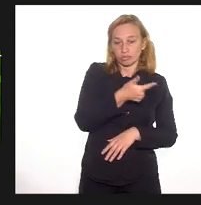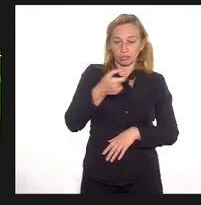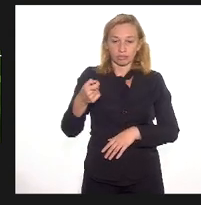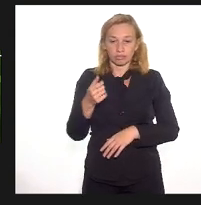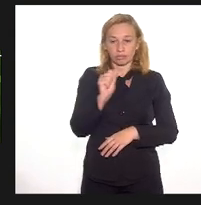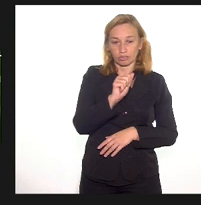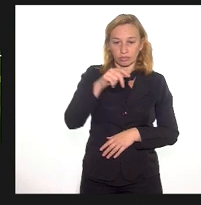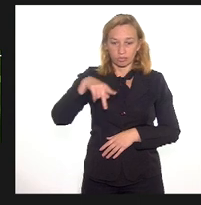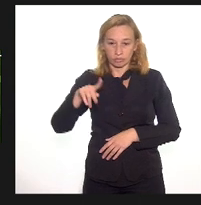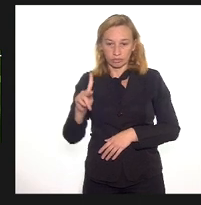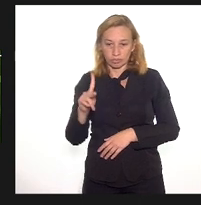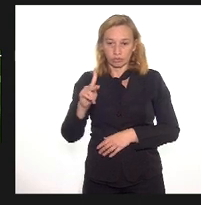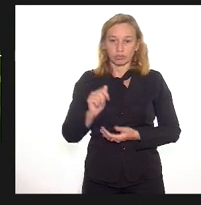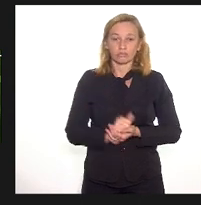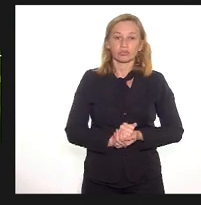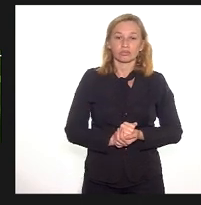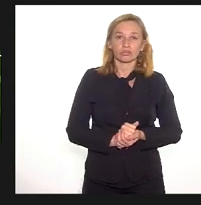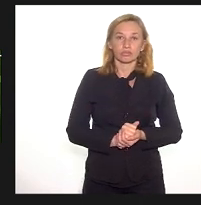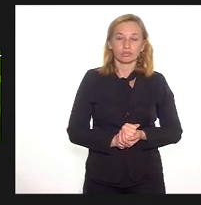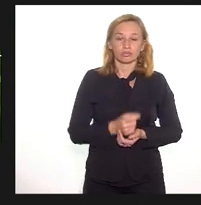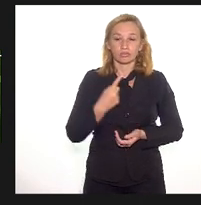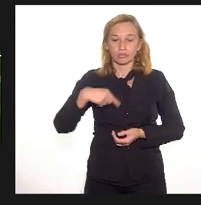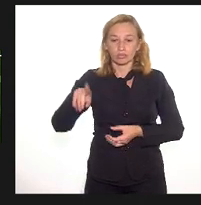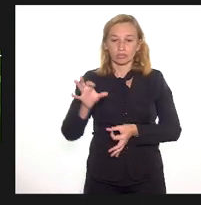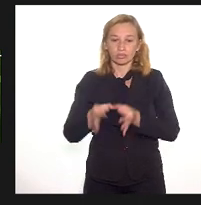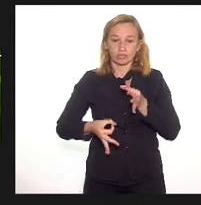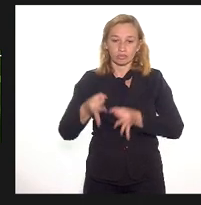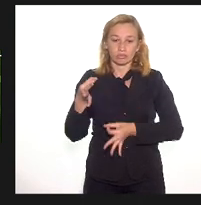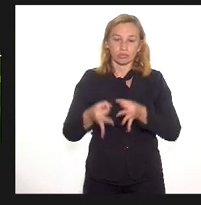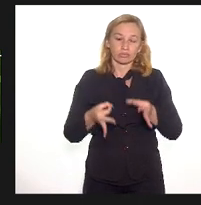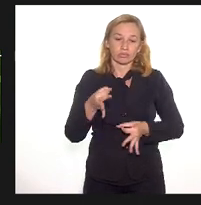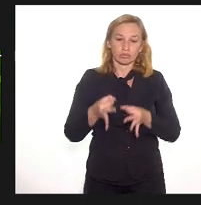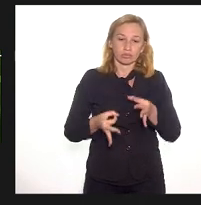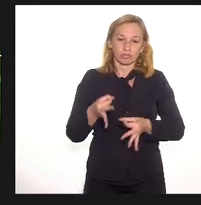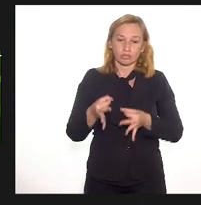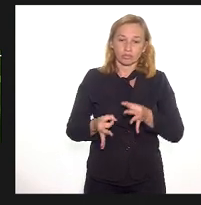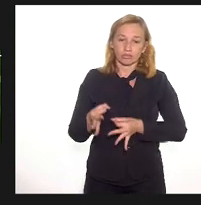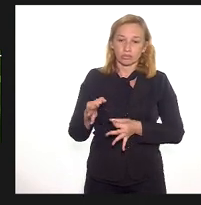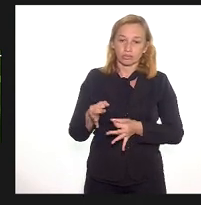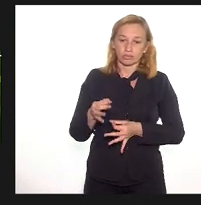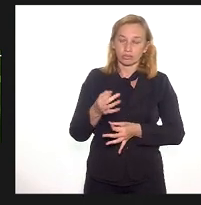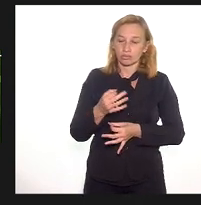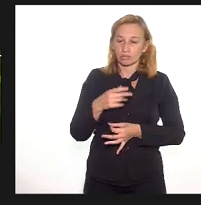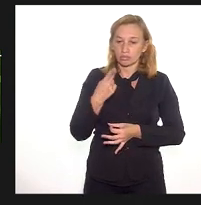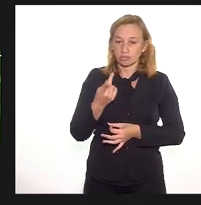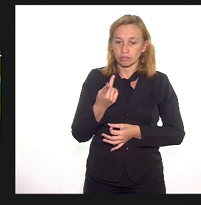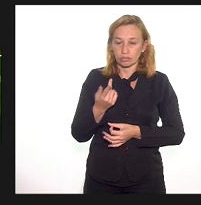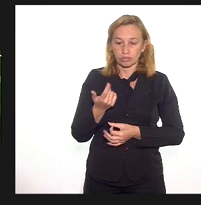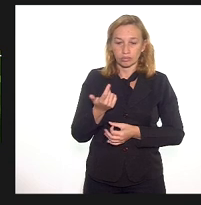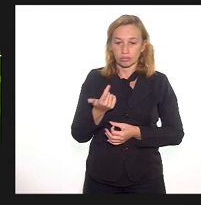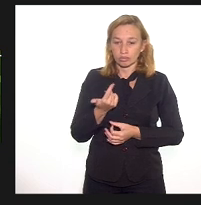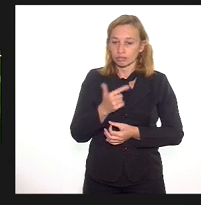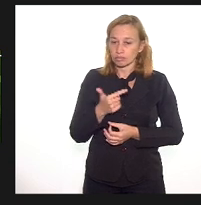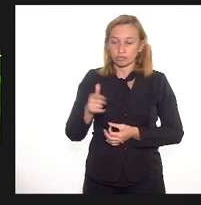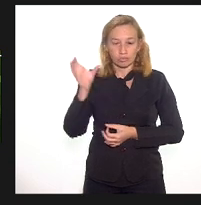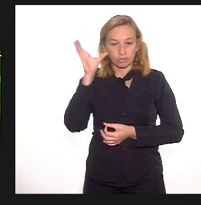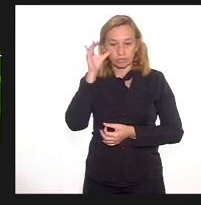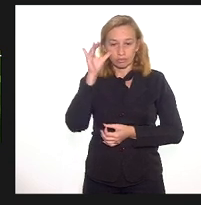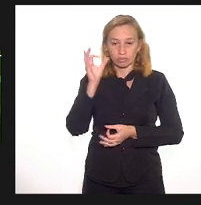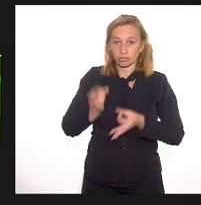ANP ela vai a juízo e manifesta-se desinteressada na ação judicial, não há